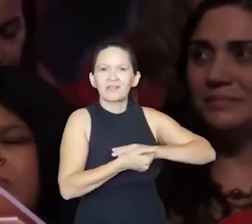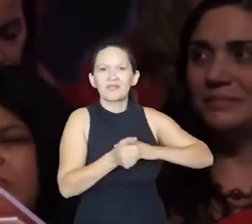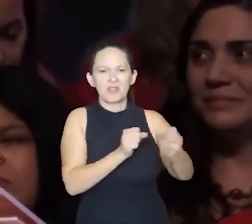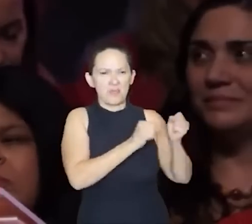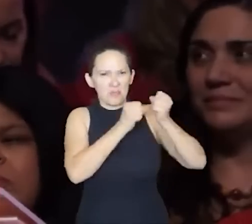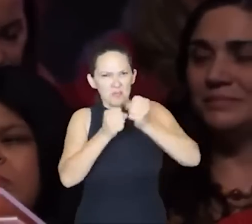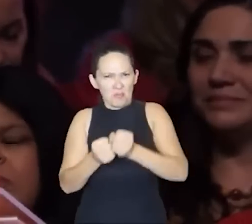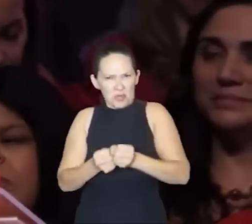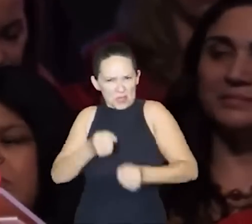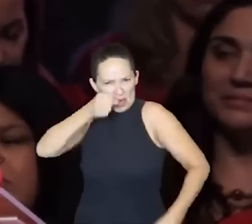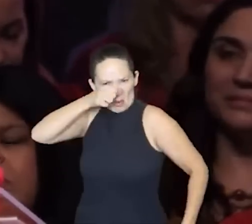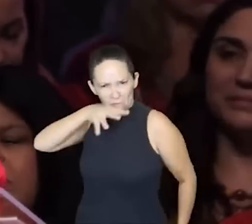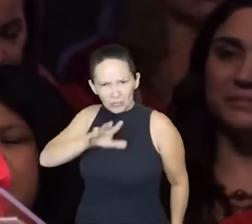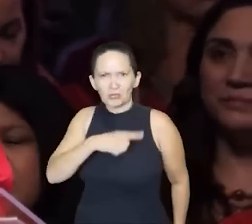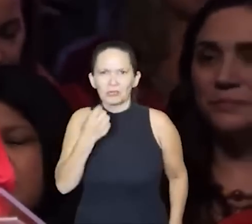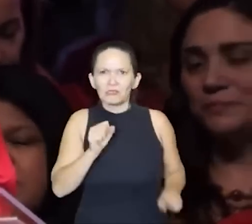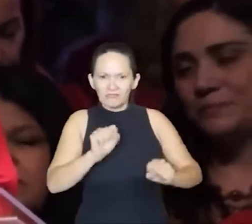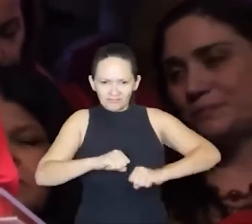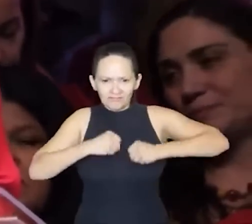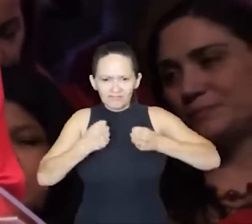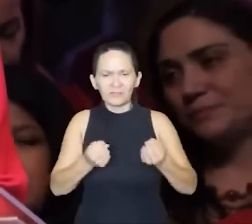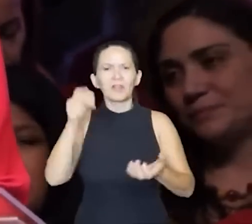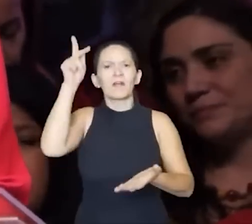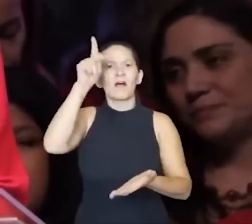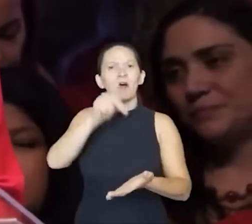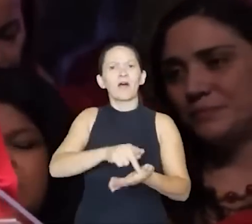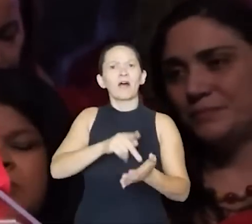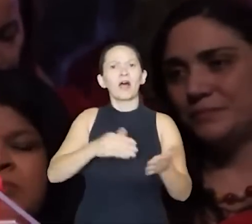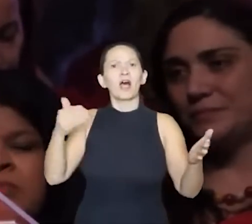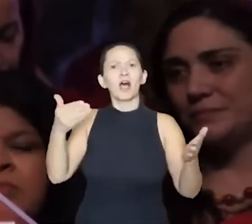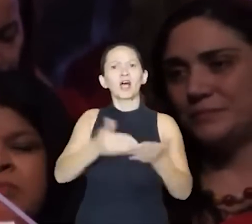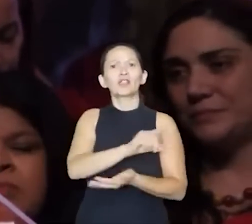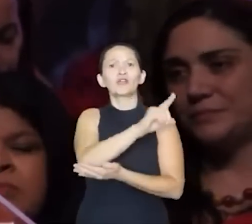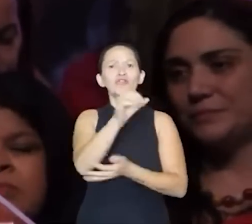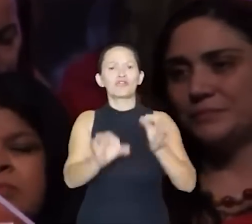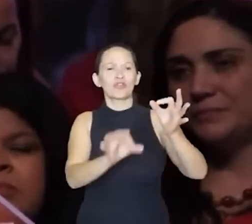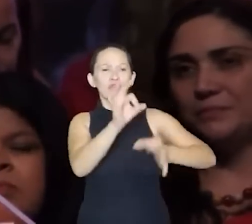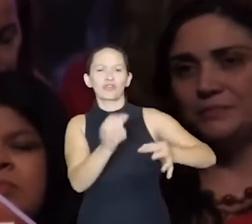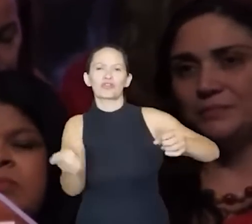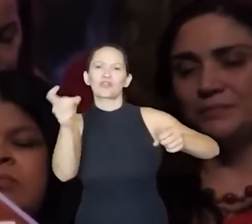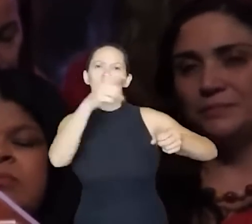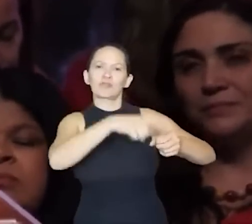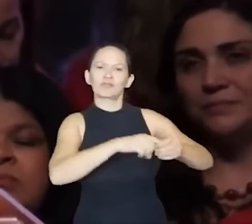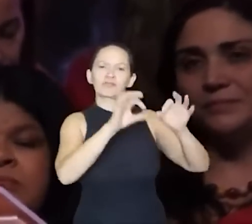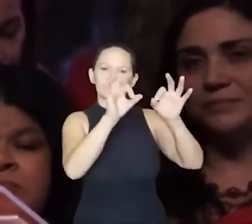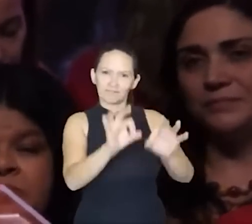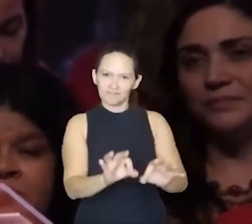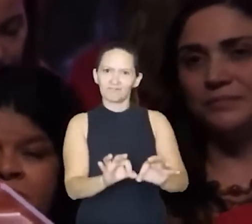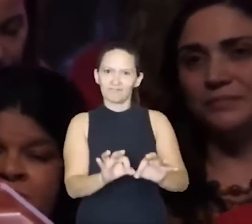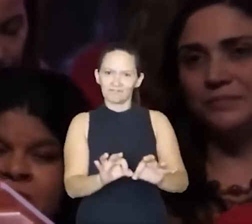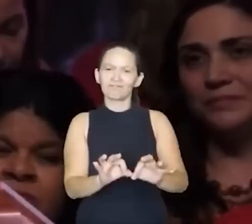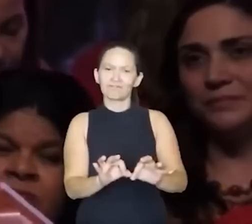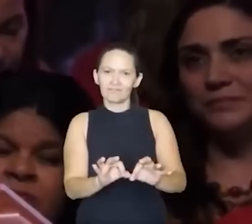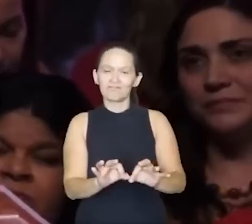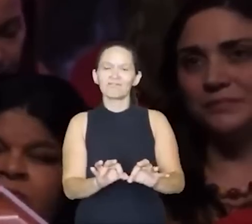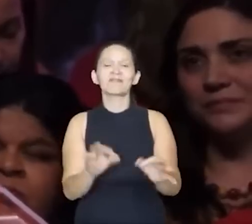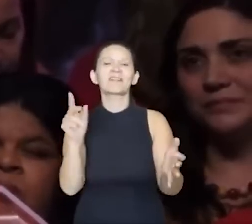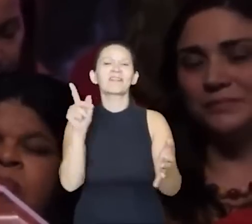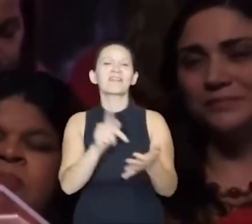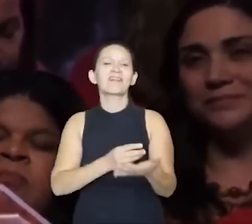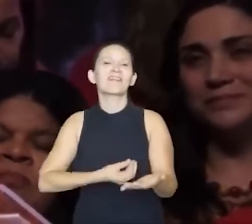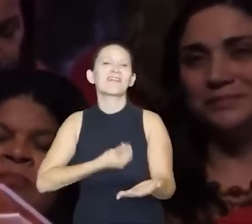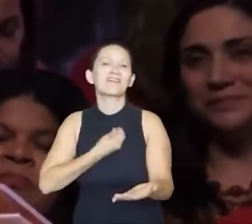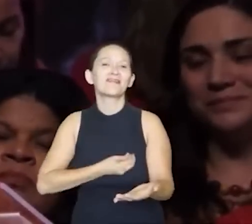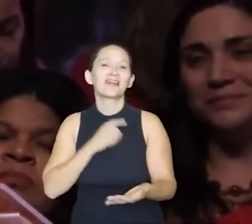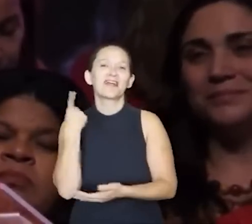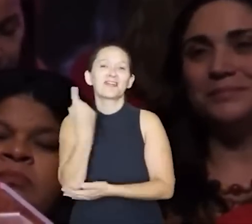Lutamos pela verdade até o dia em que a justiça foi restabelecida e tornou-se realidade nossa